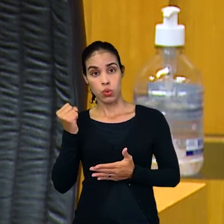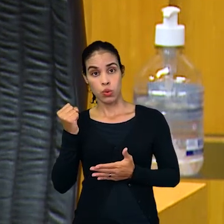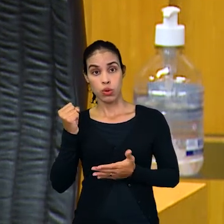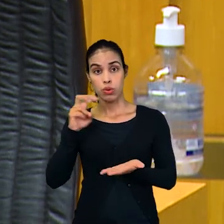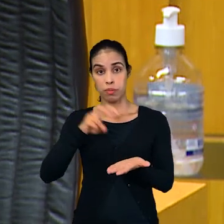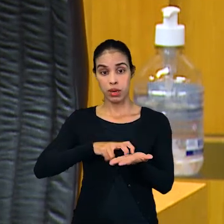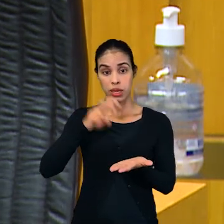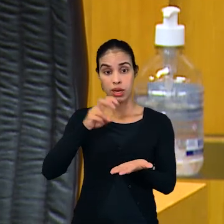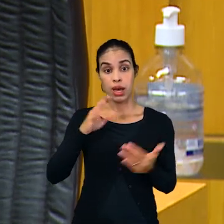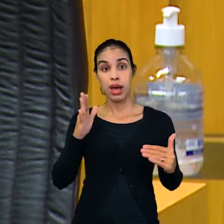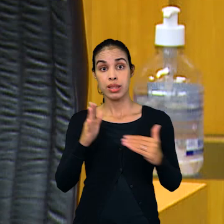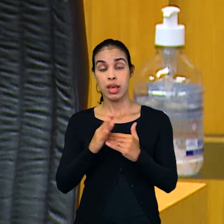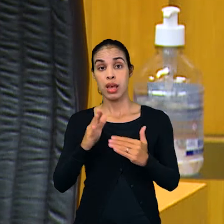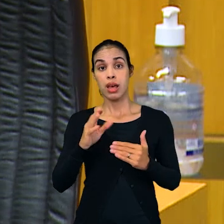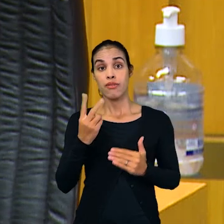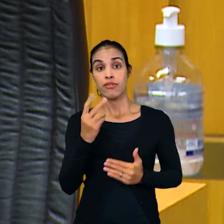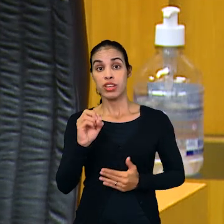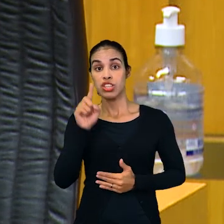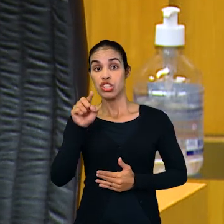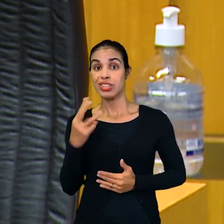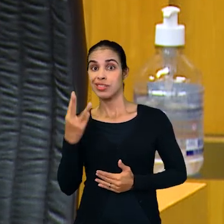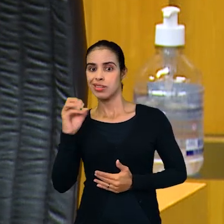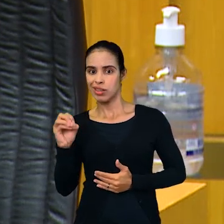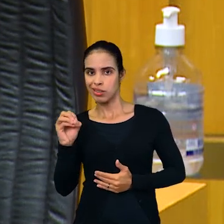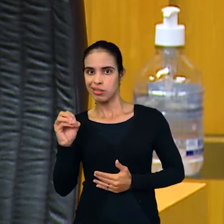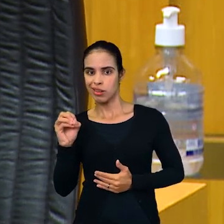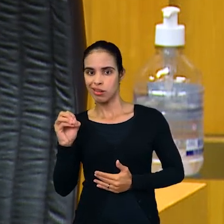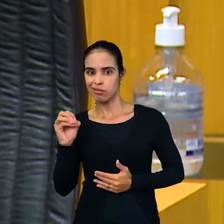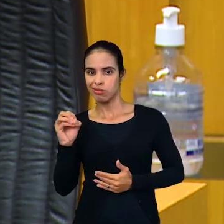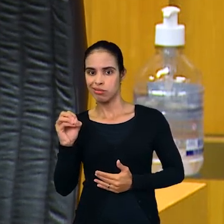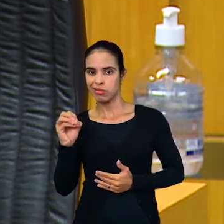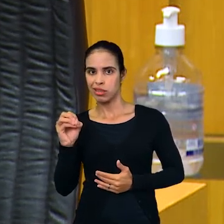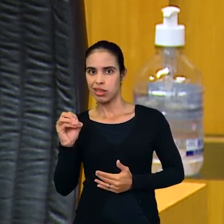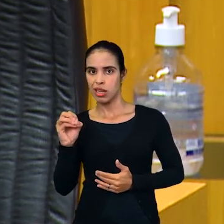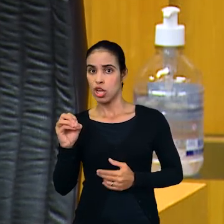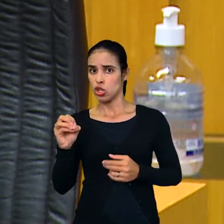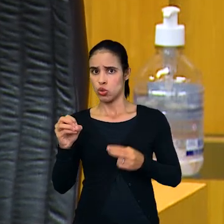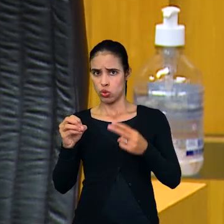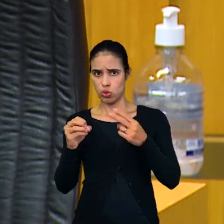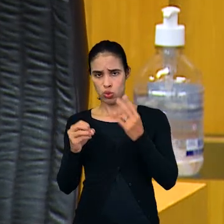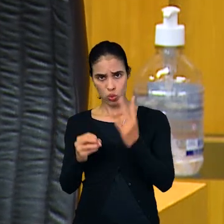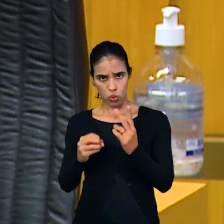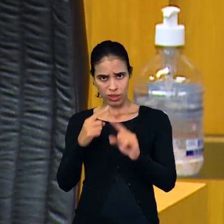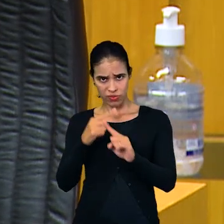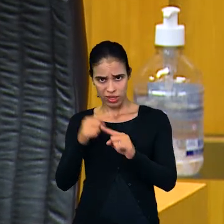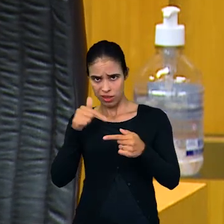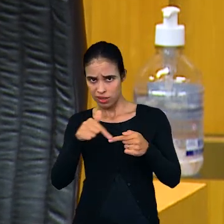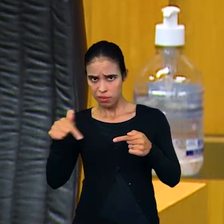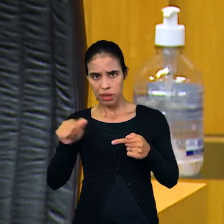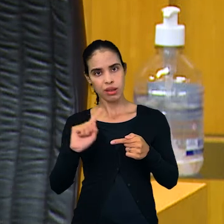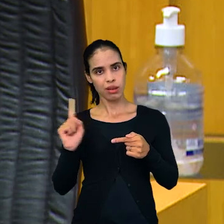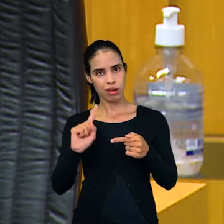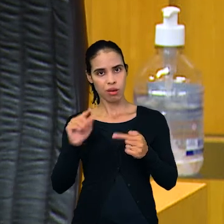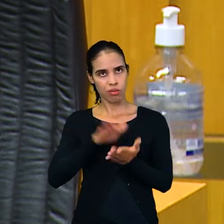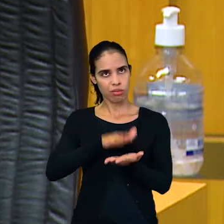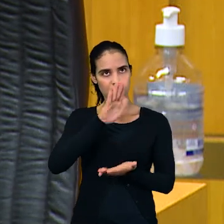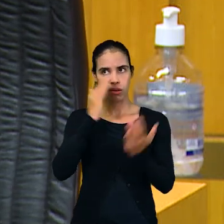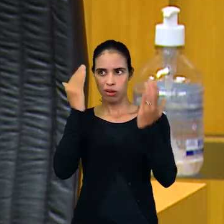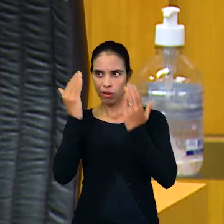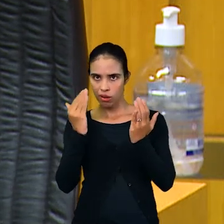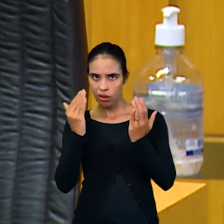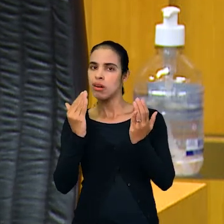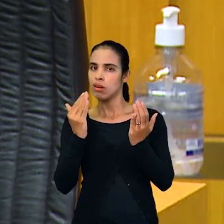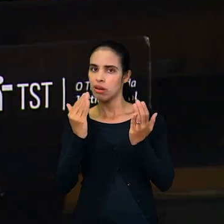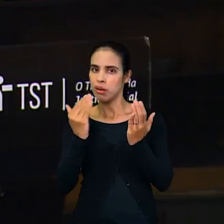às 20h30, 2 ou 3 vezes por semana. Isso quer dizer, havia mais do que 2 vezes por semana. E isso é